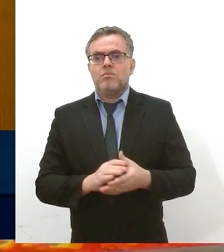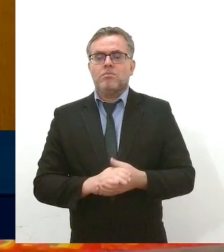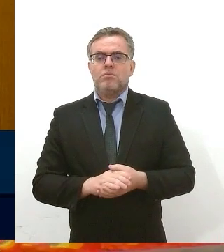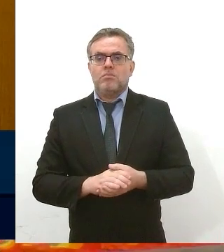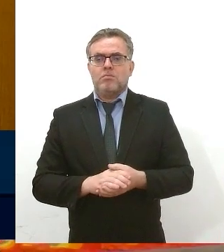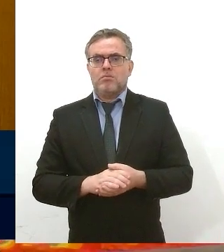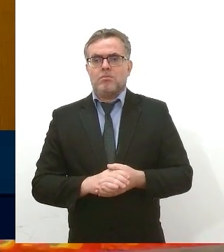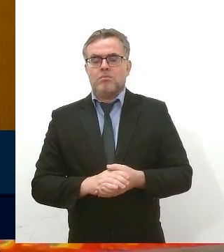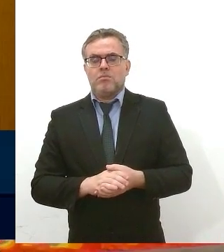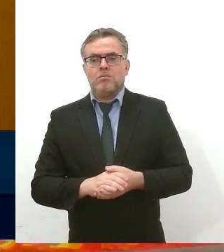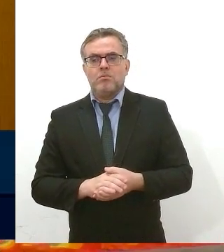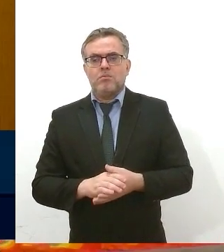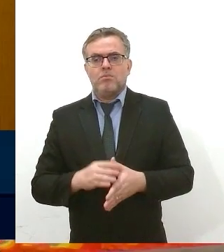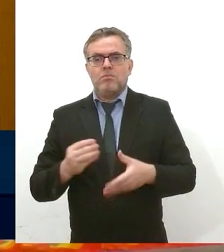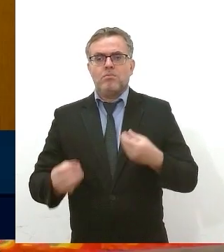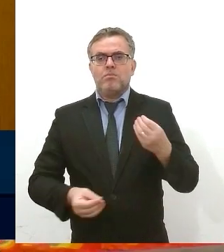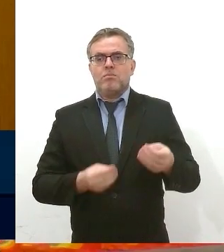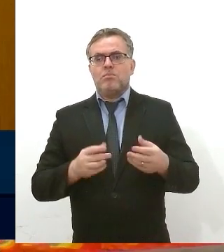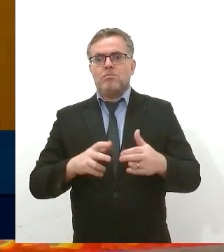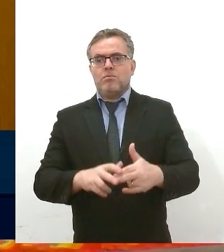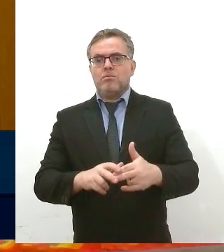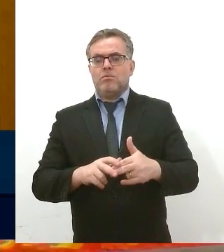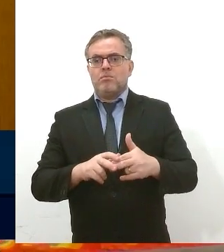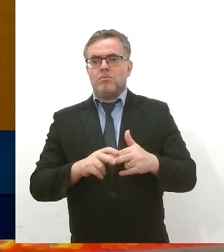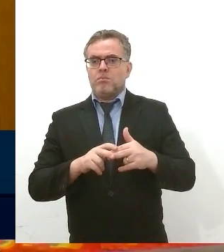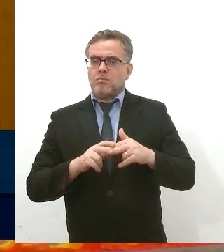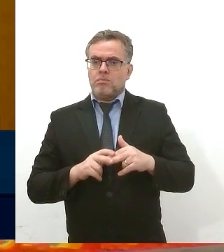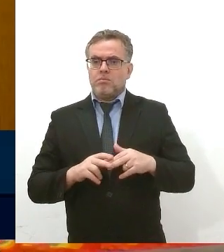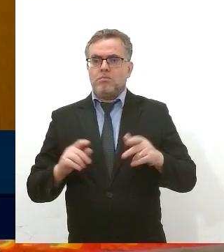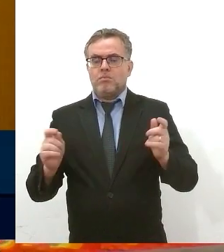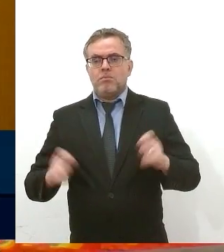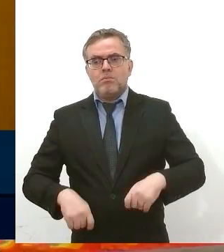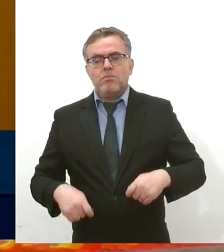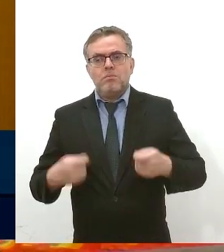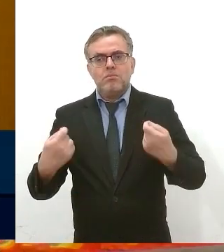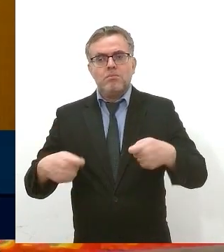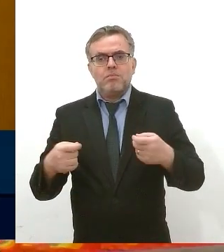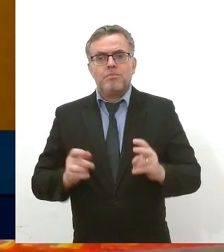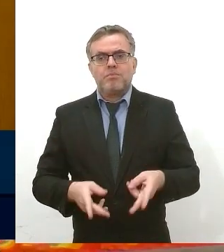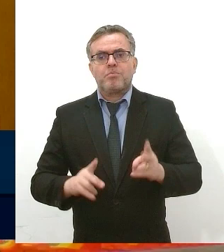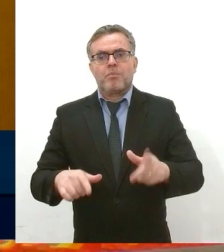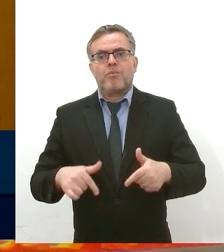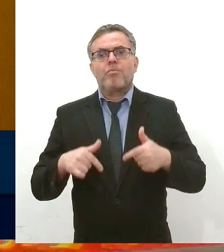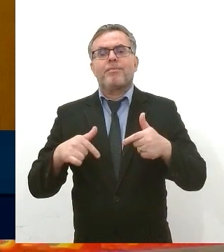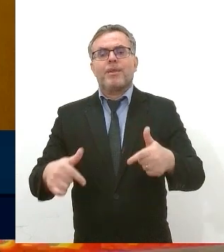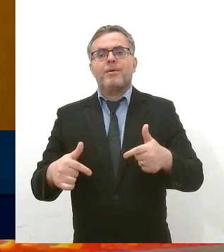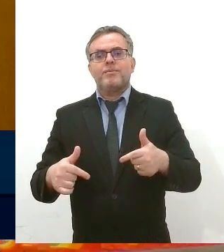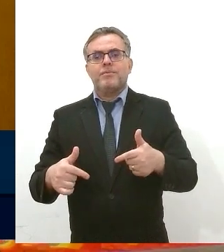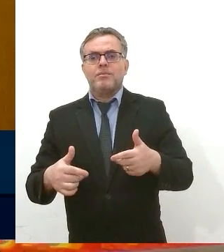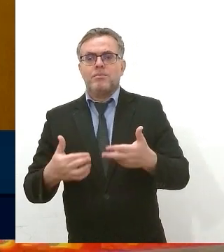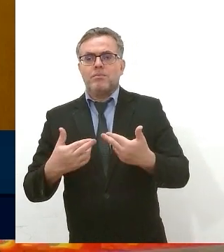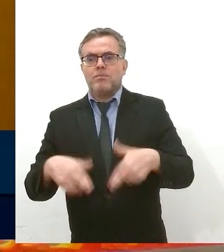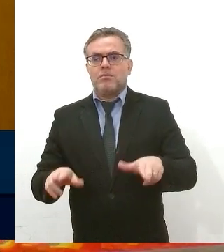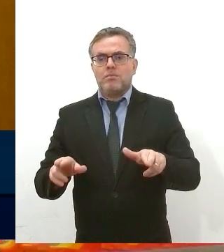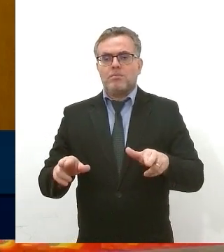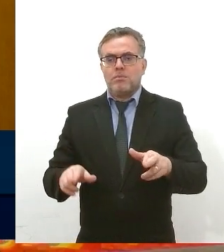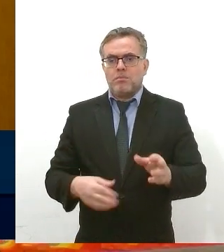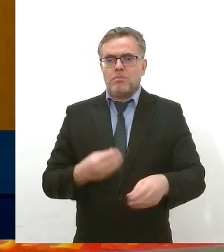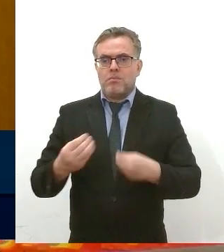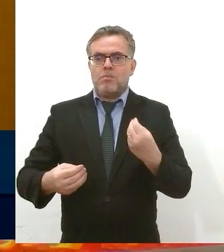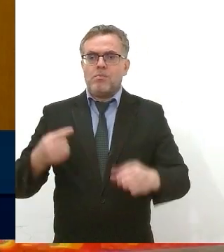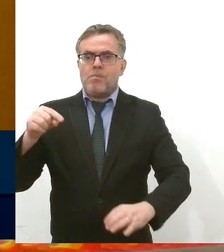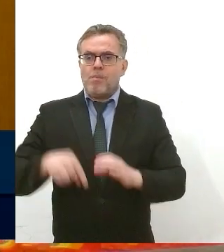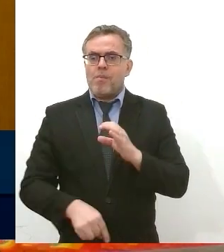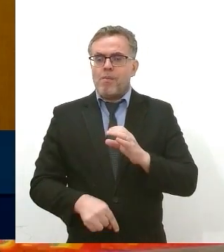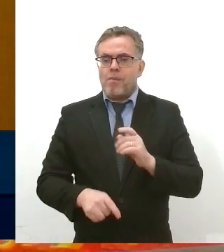Nesse sentido, é preciso encarar os problemas de frente e com a profundidade e complexidade